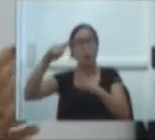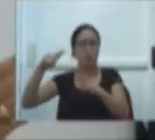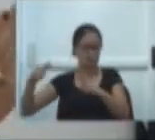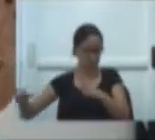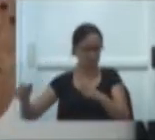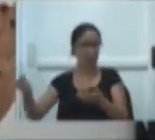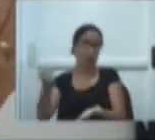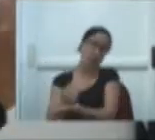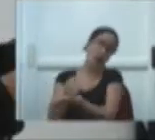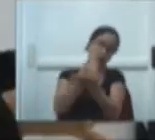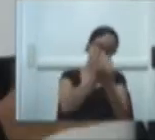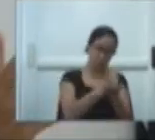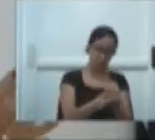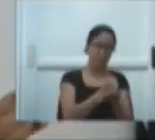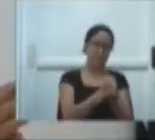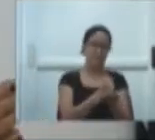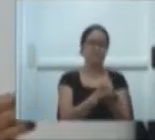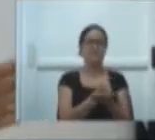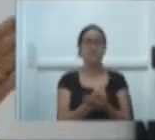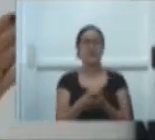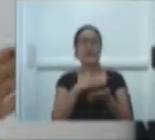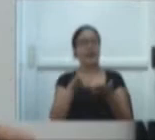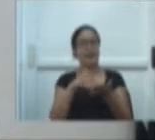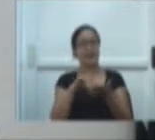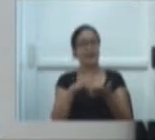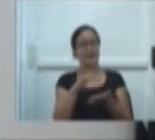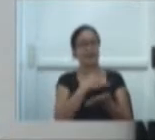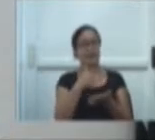norma e a especificação de que